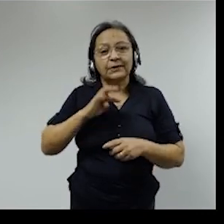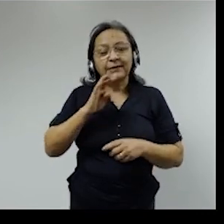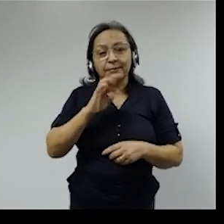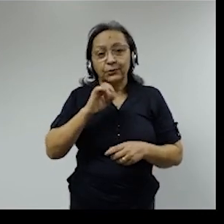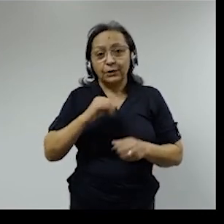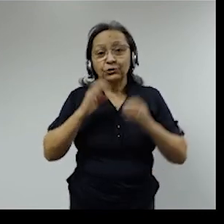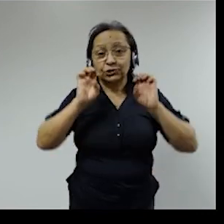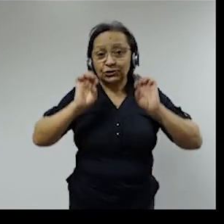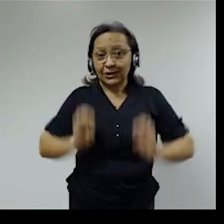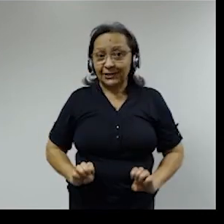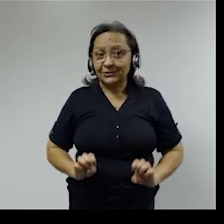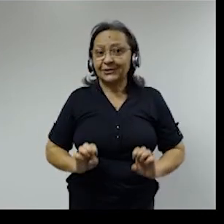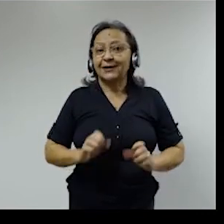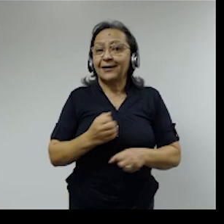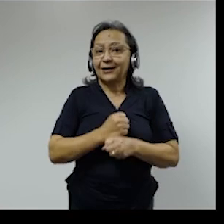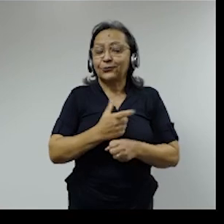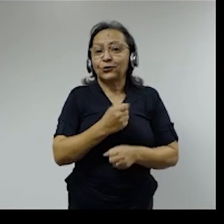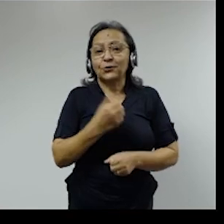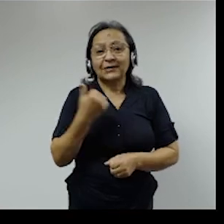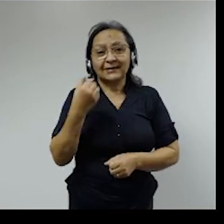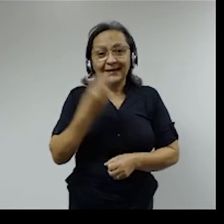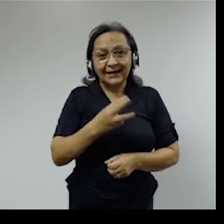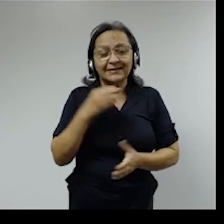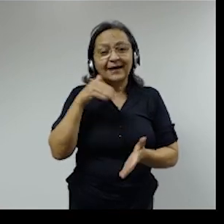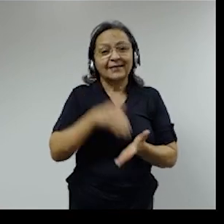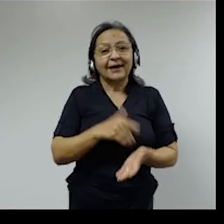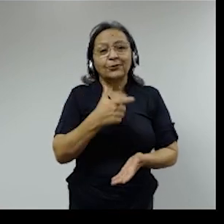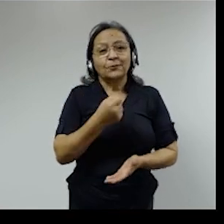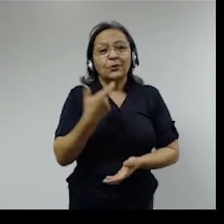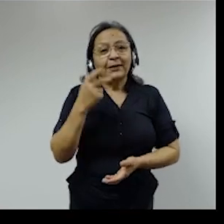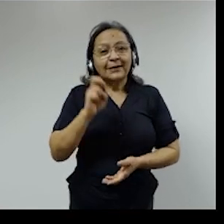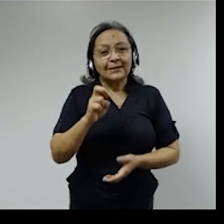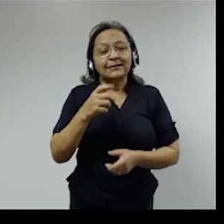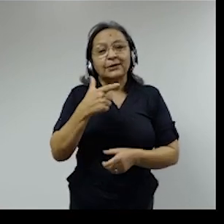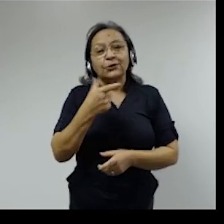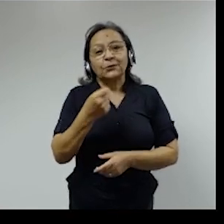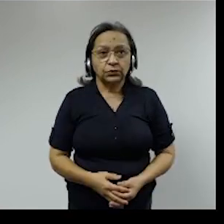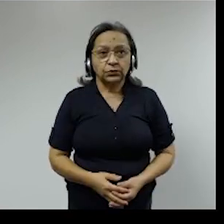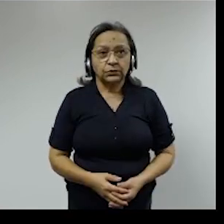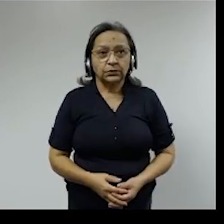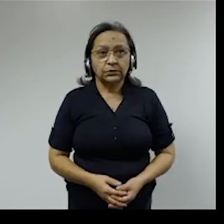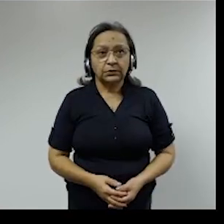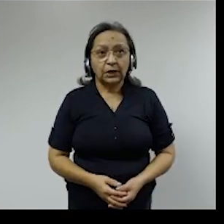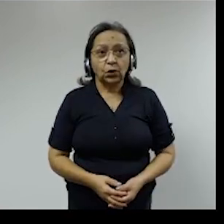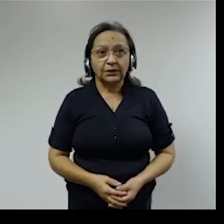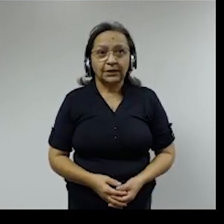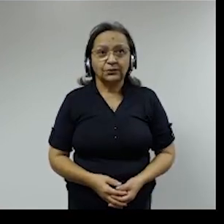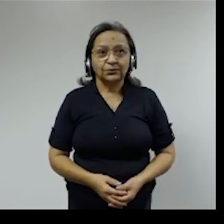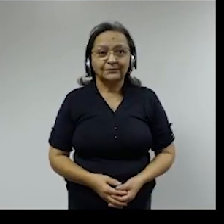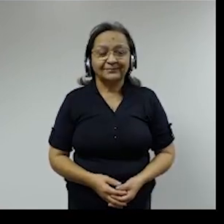Disciplina nas gestões 2013, 2015 e 2016, 2017.